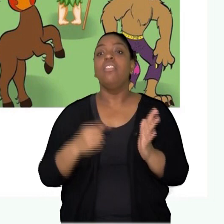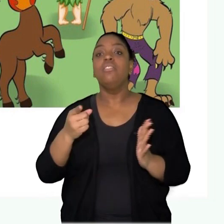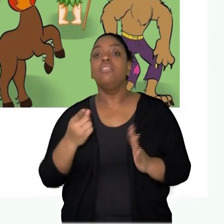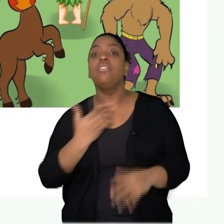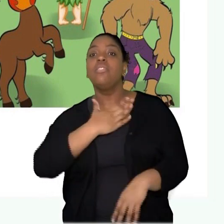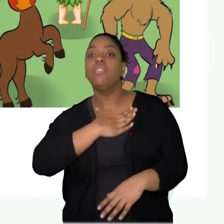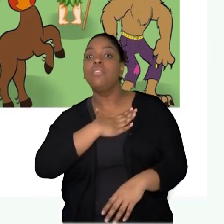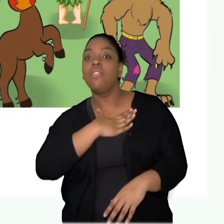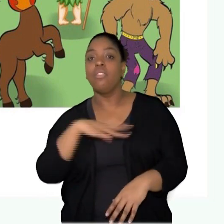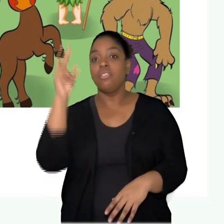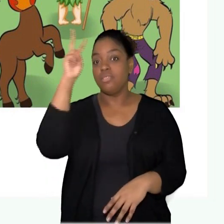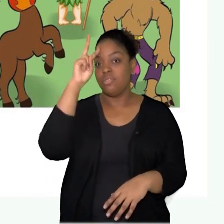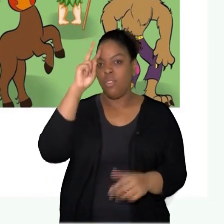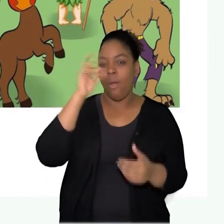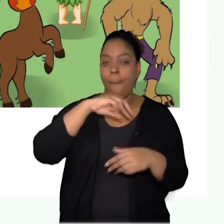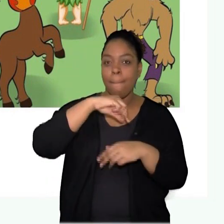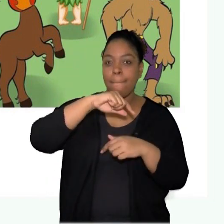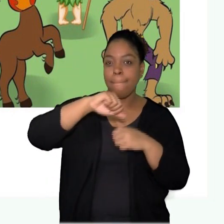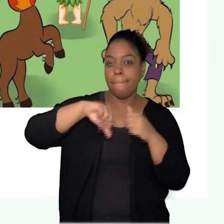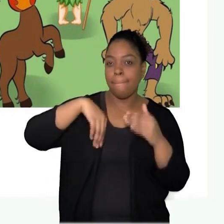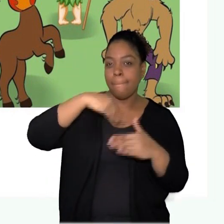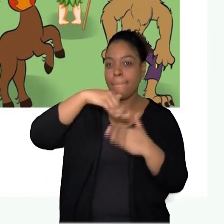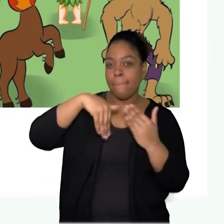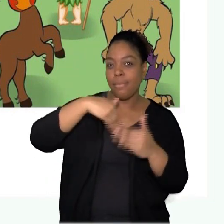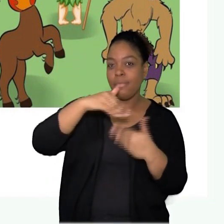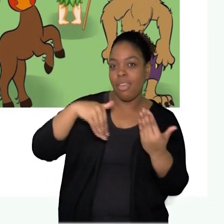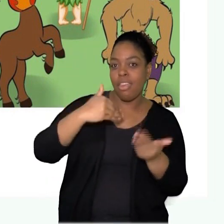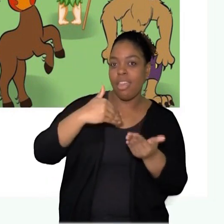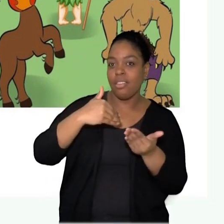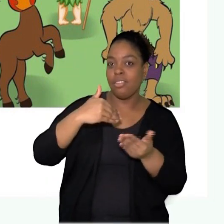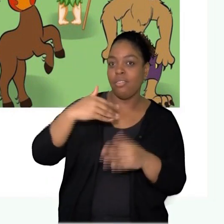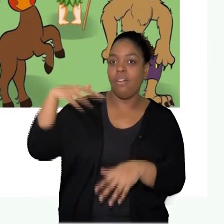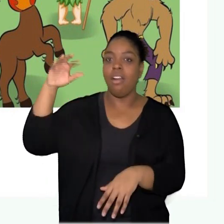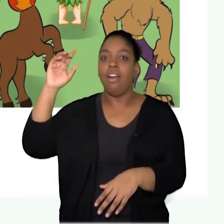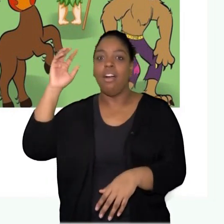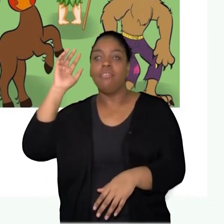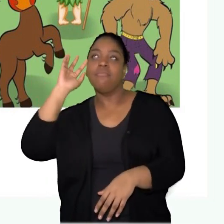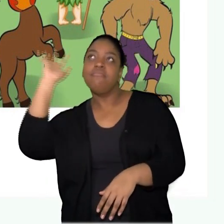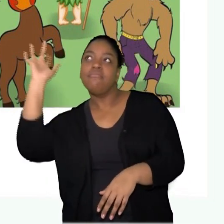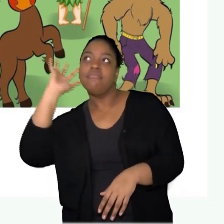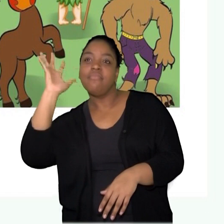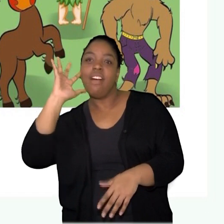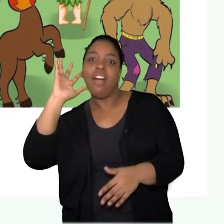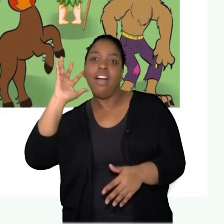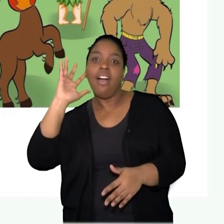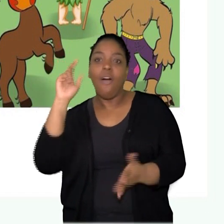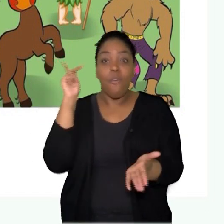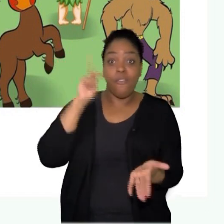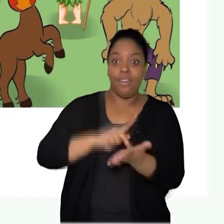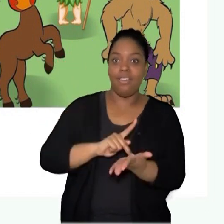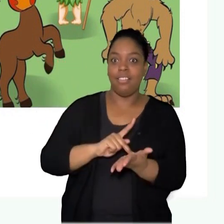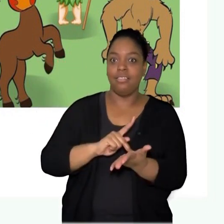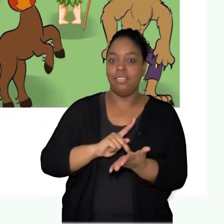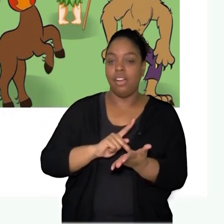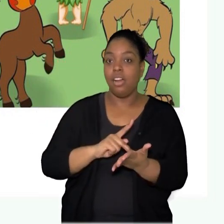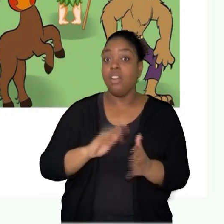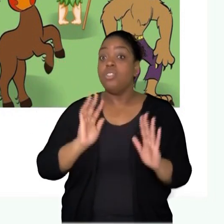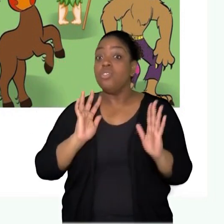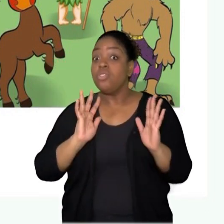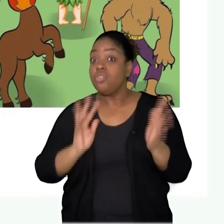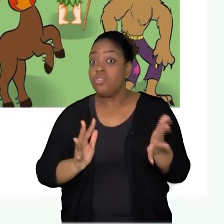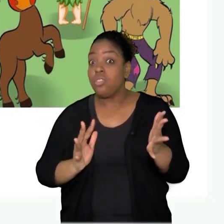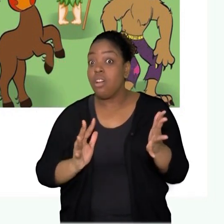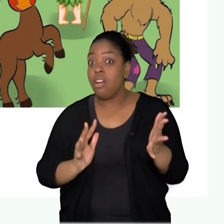de histórias que misturam a imaginação e o mundo real? Já ouviu alguma história que